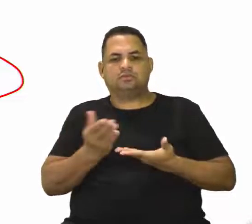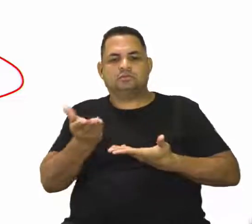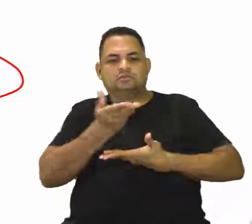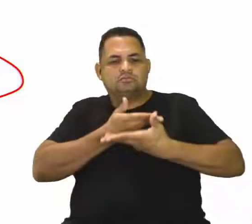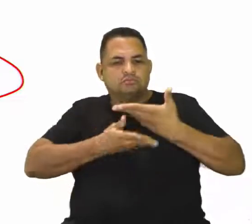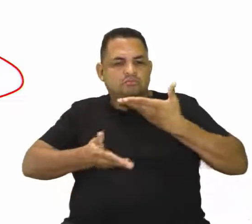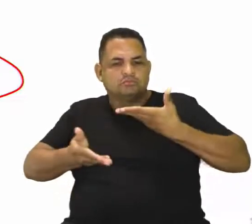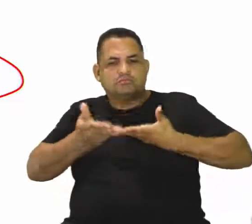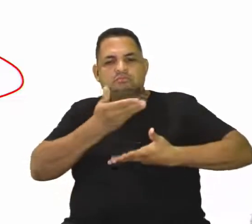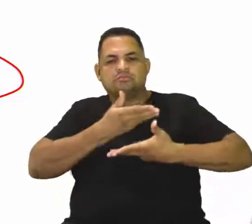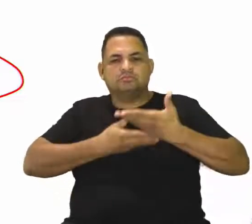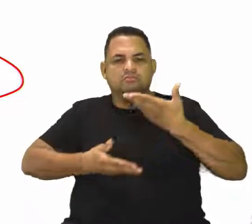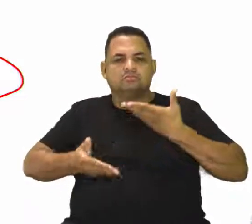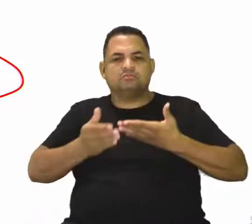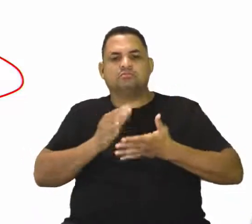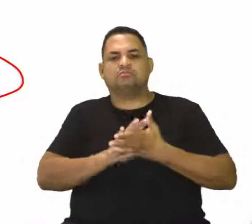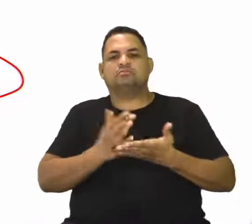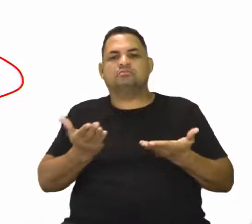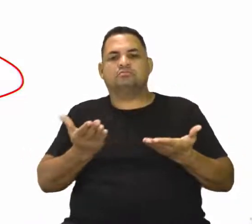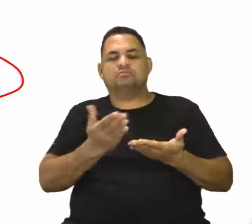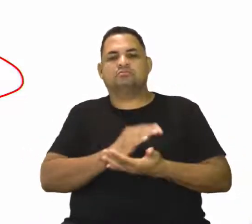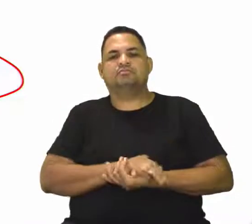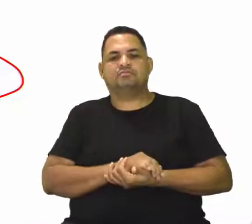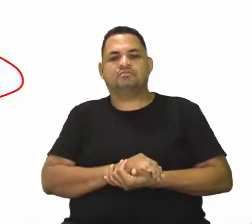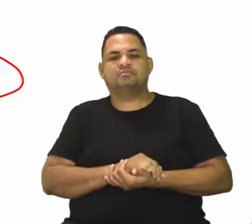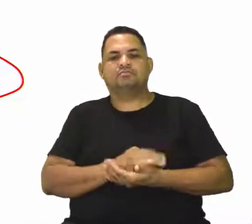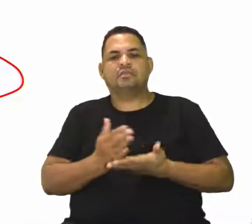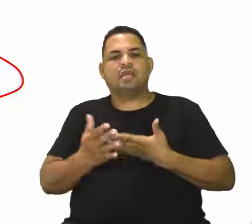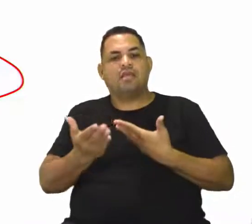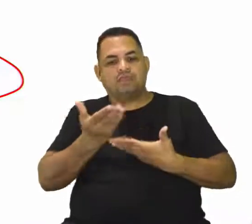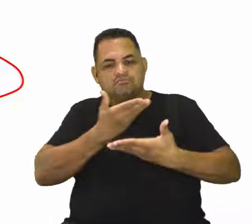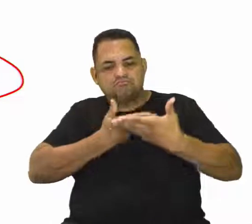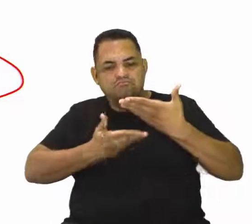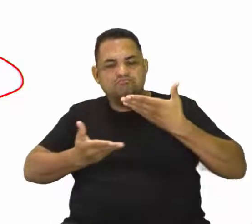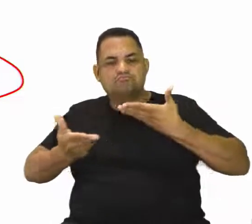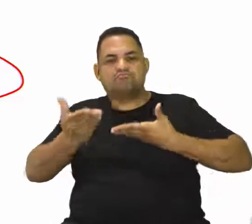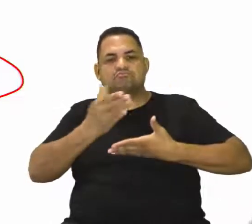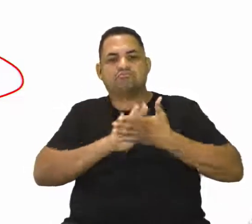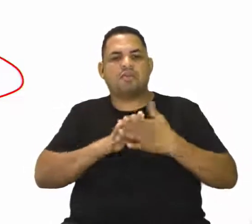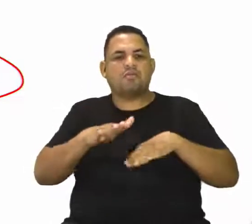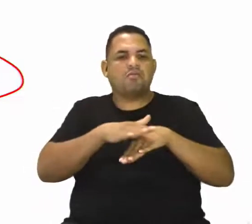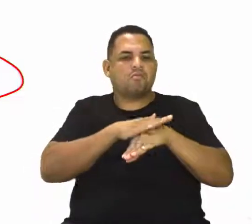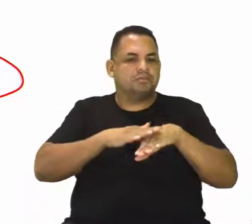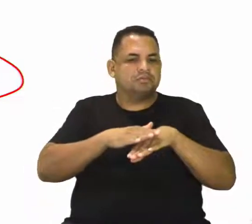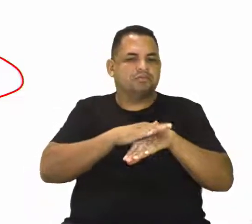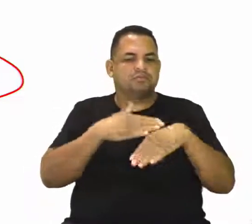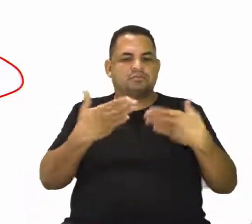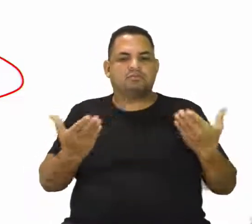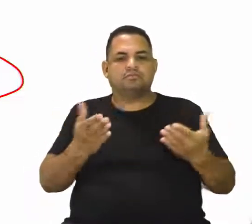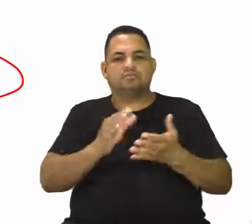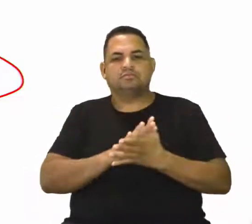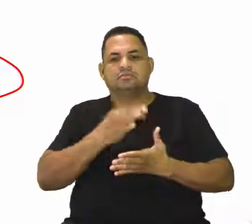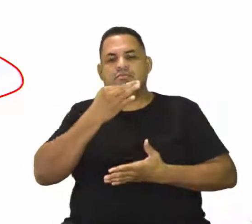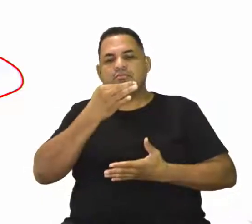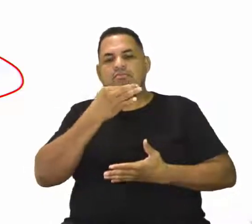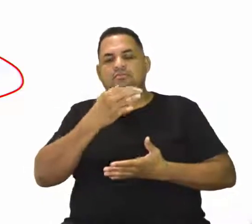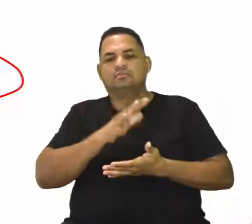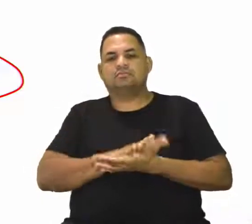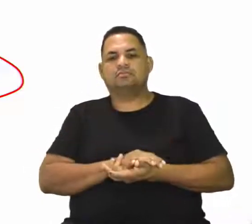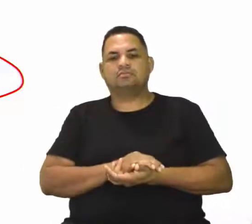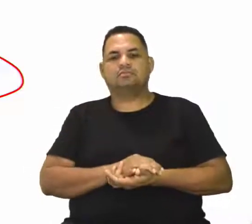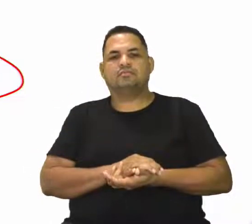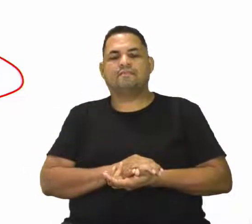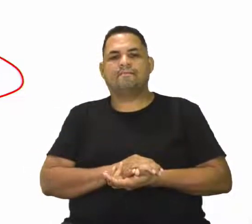fábula com a gente olha palavras sabe como fábula trocar ideias conversar com a gente a respeito